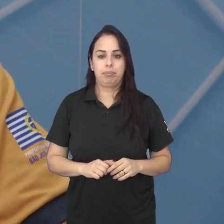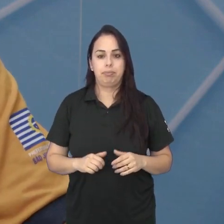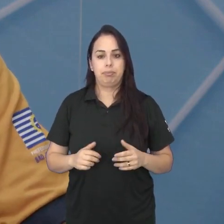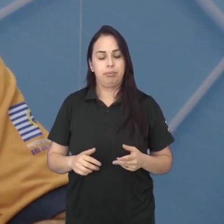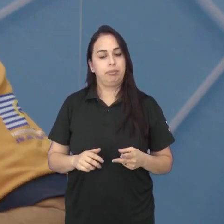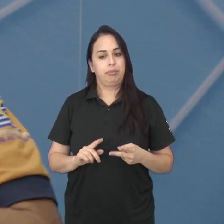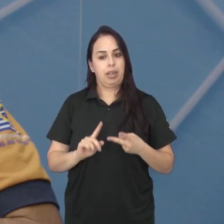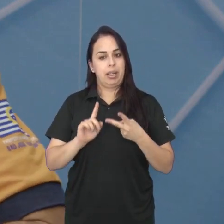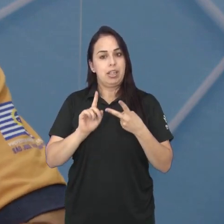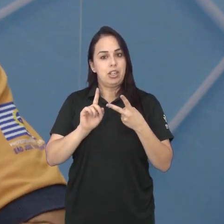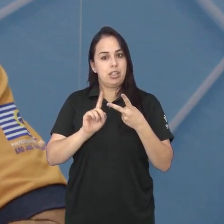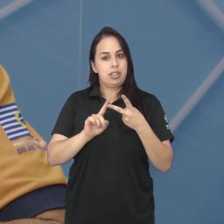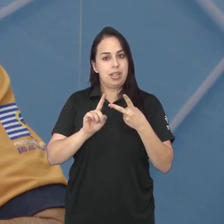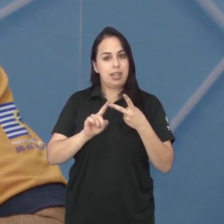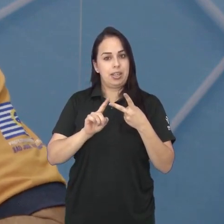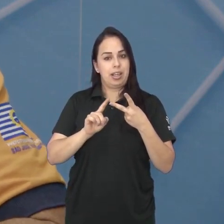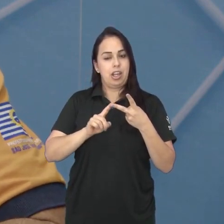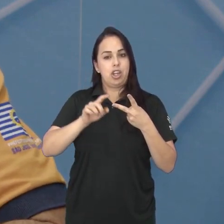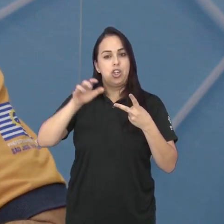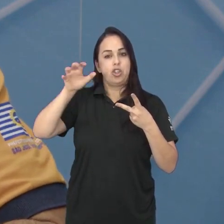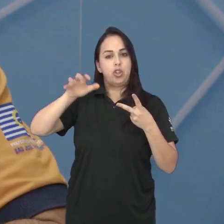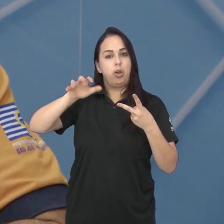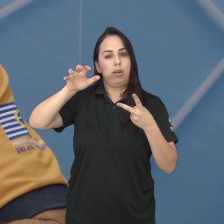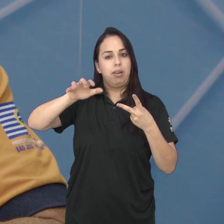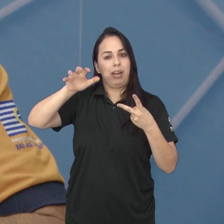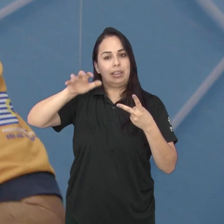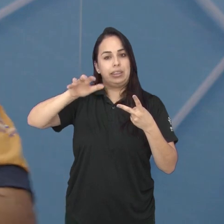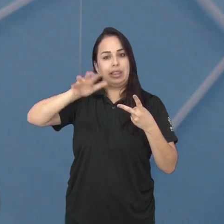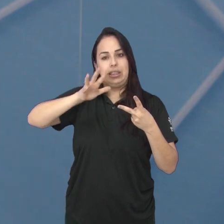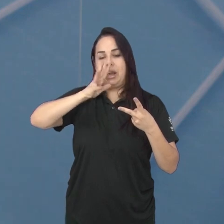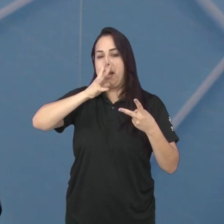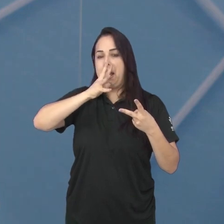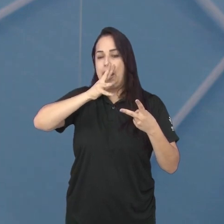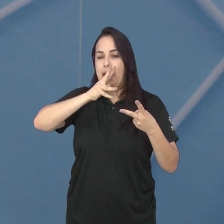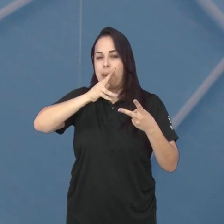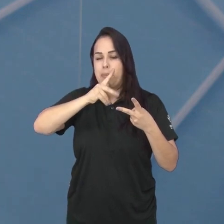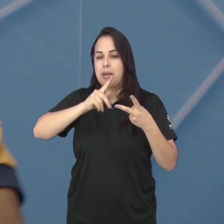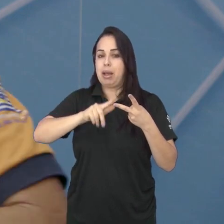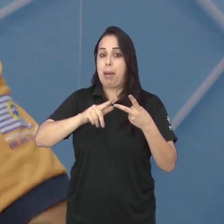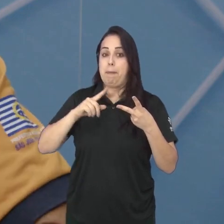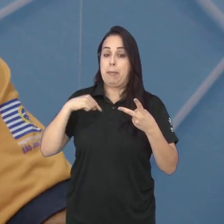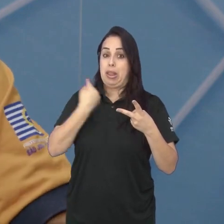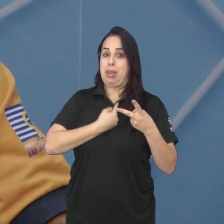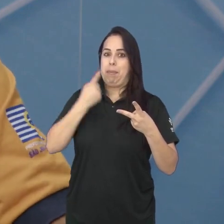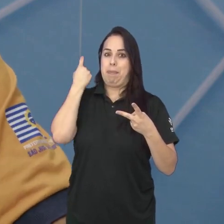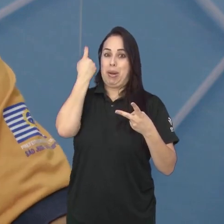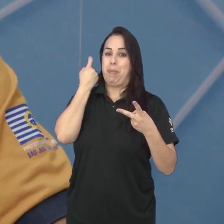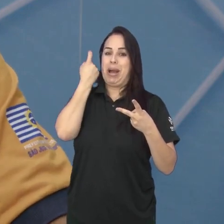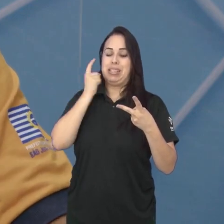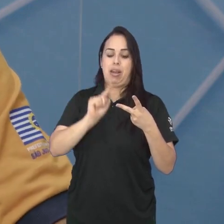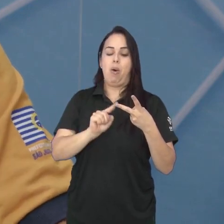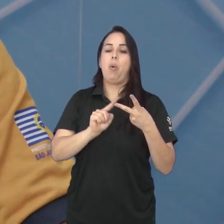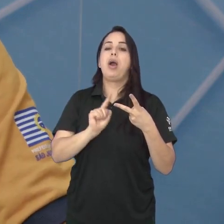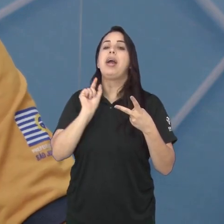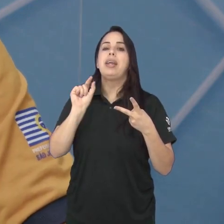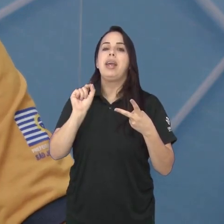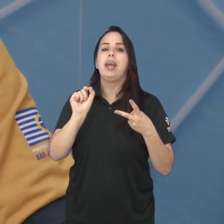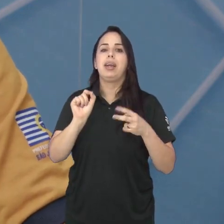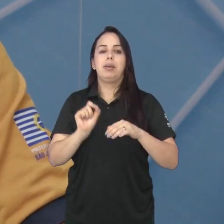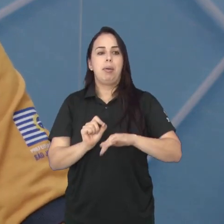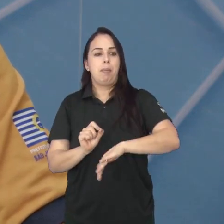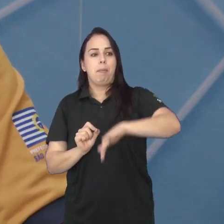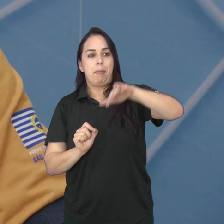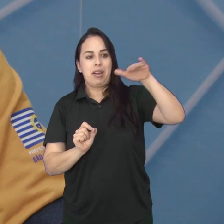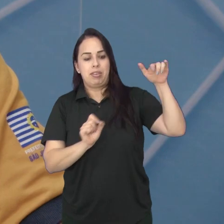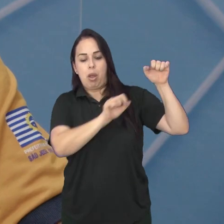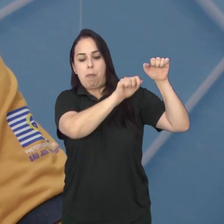concessionárias. Com o fato de chuva mais lenta, aí a nossa preocupação já vai para a área de escorregamento, que tendo em vista a questão